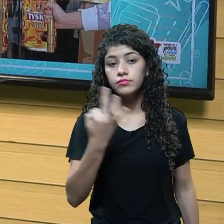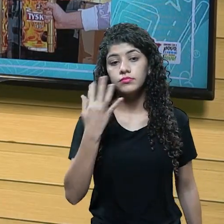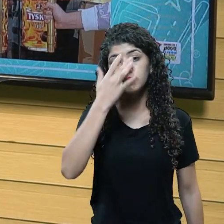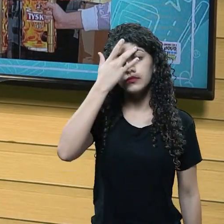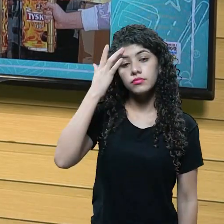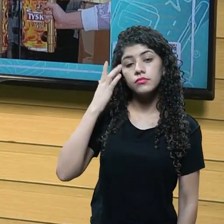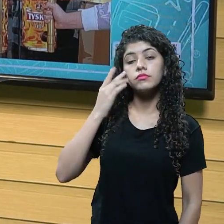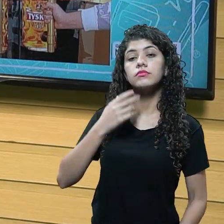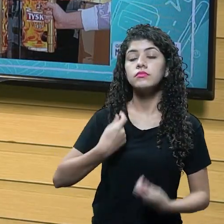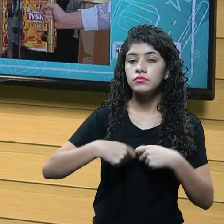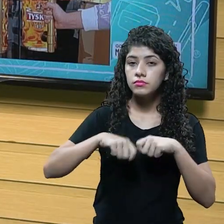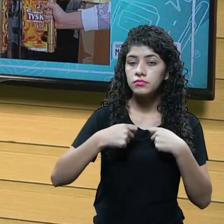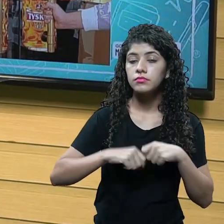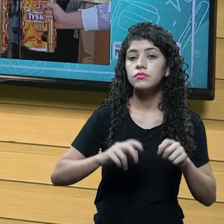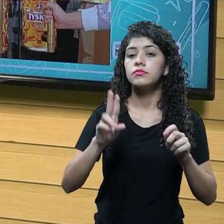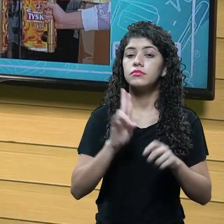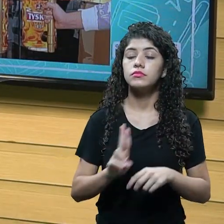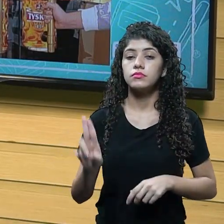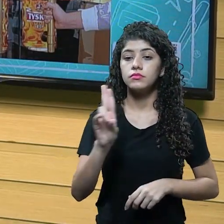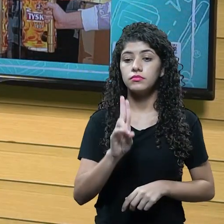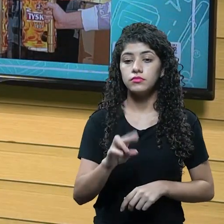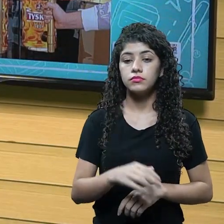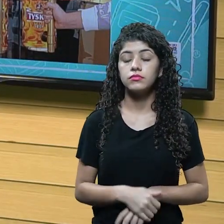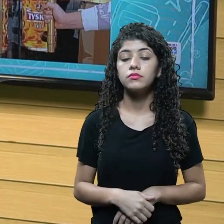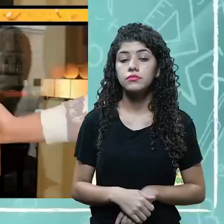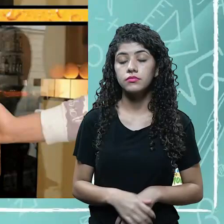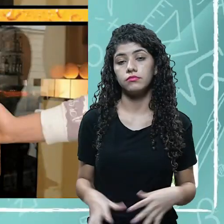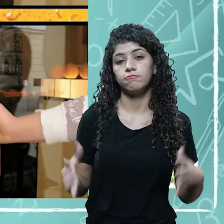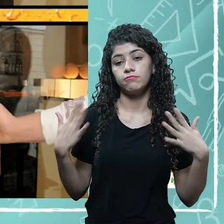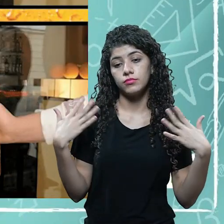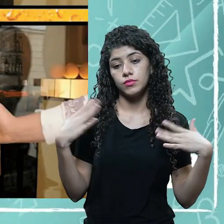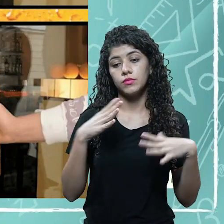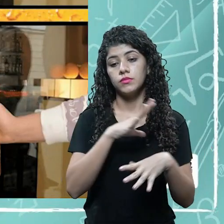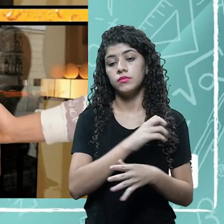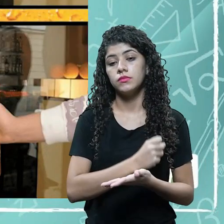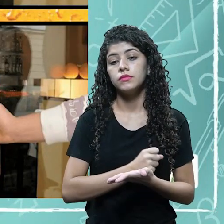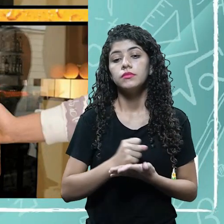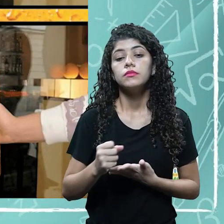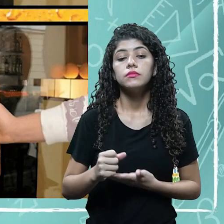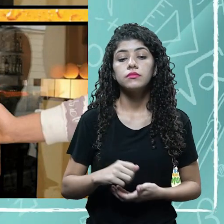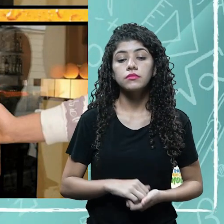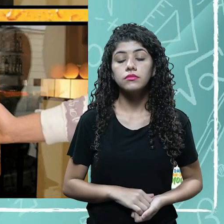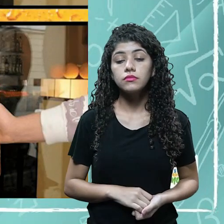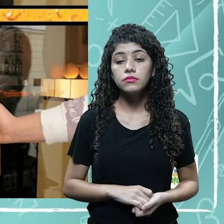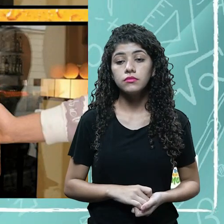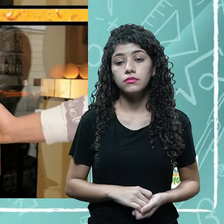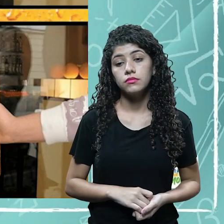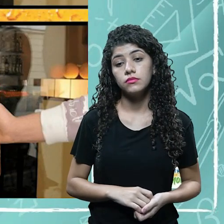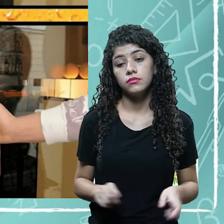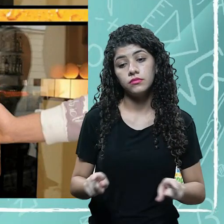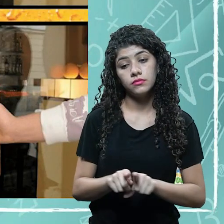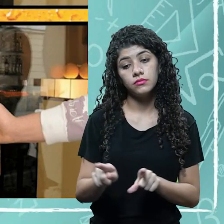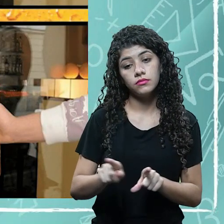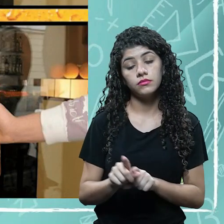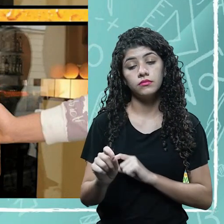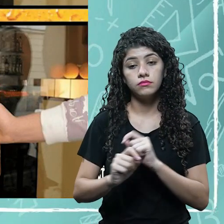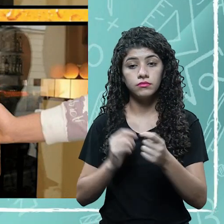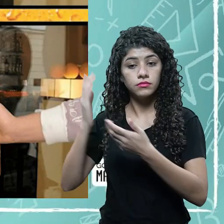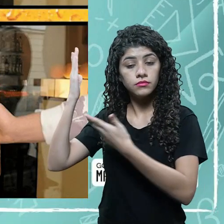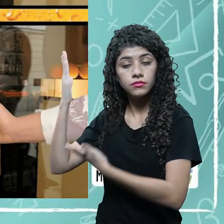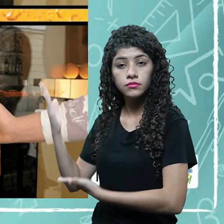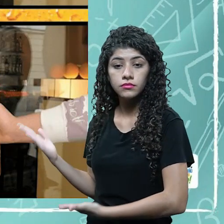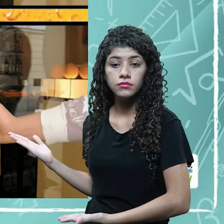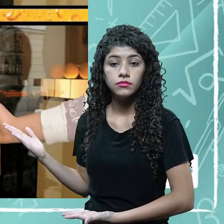utilizar chuveiro para poder amenizar o calor, tá? Então ele fez esse marketing muito bem feito. E outro marketing feito por uma empresa